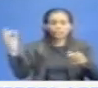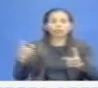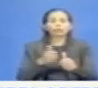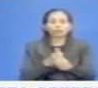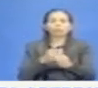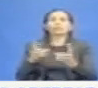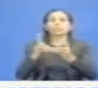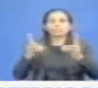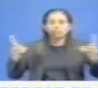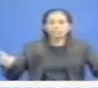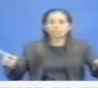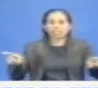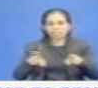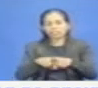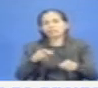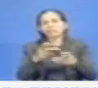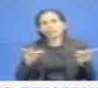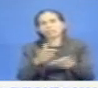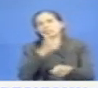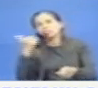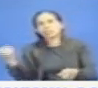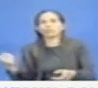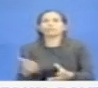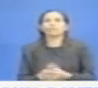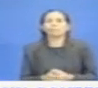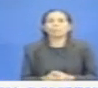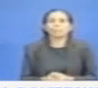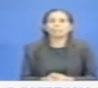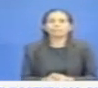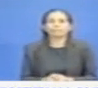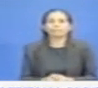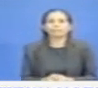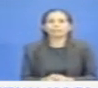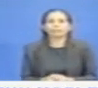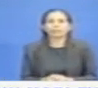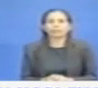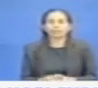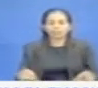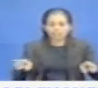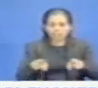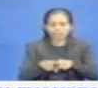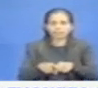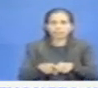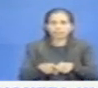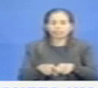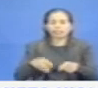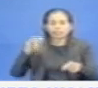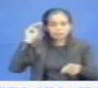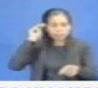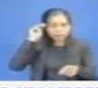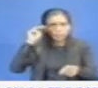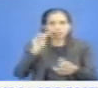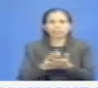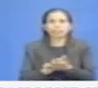selo. No dar vice-primeiro-ministro, lá e a NMAIB, no dar ministra solidária social